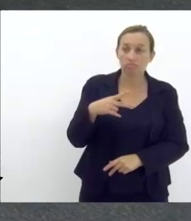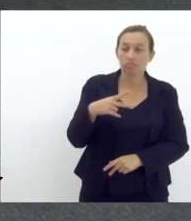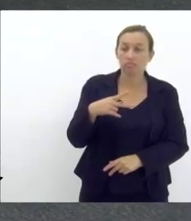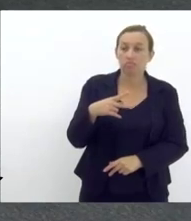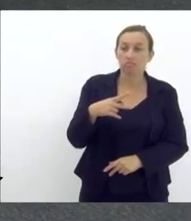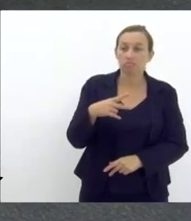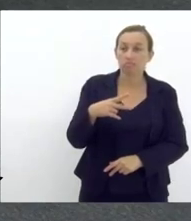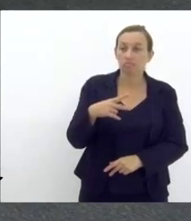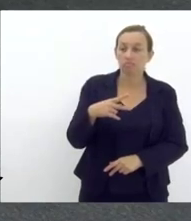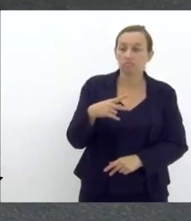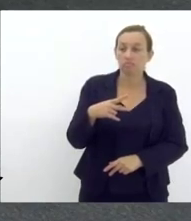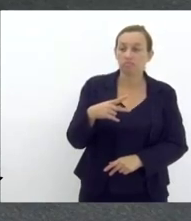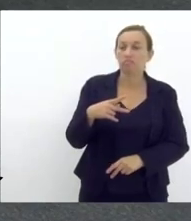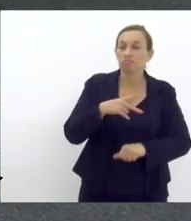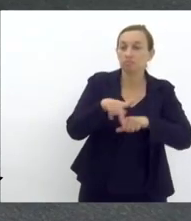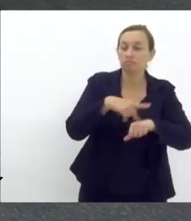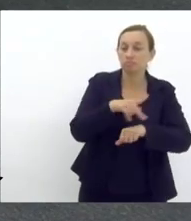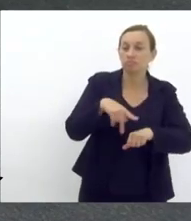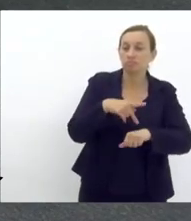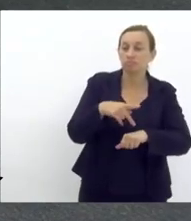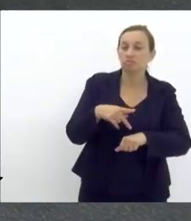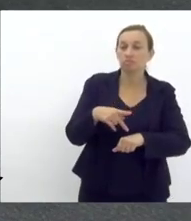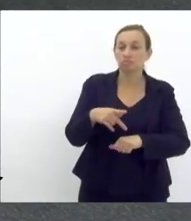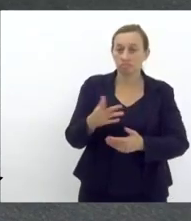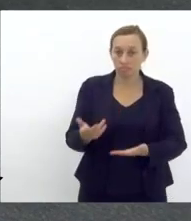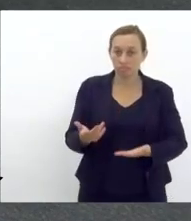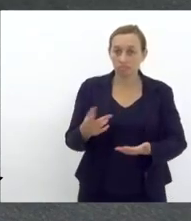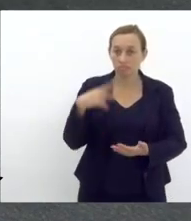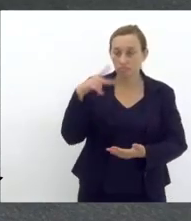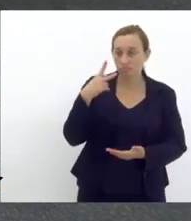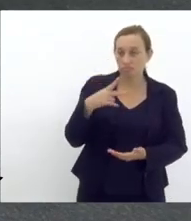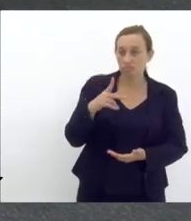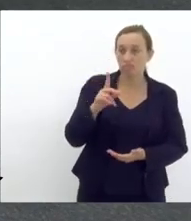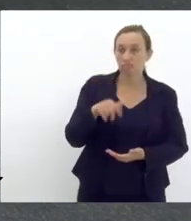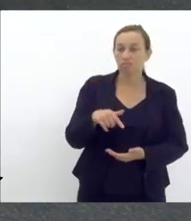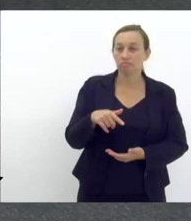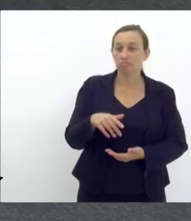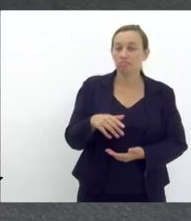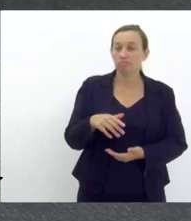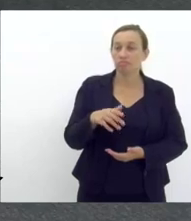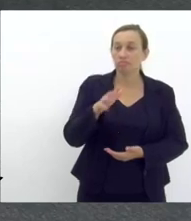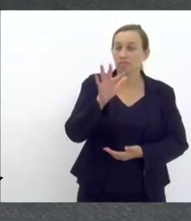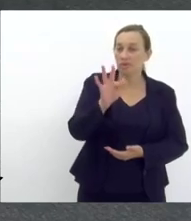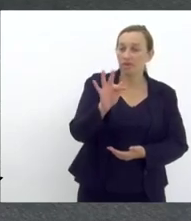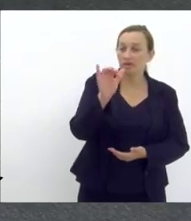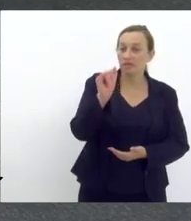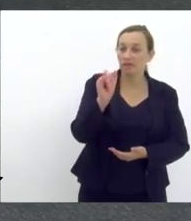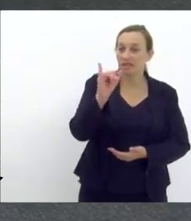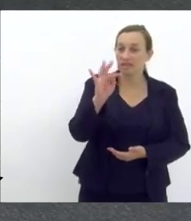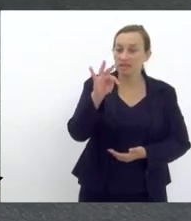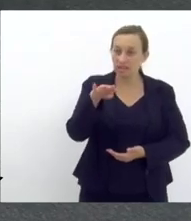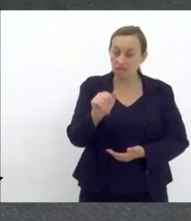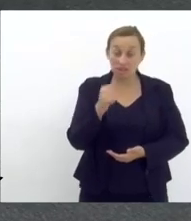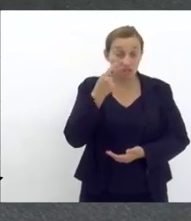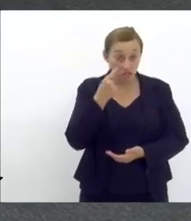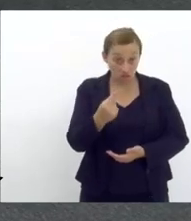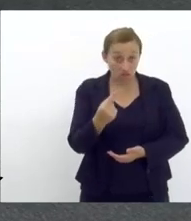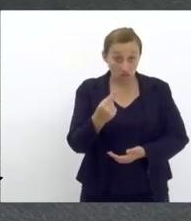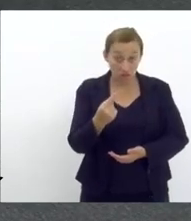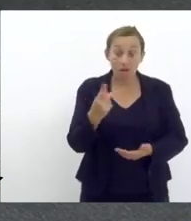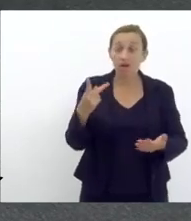da política desse país não é essa gente fascista né que a gente vê